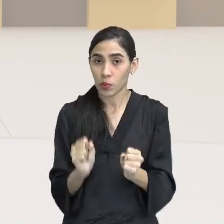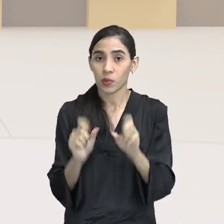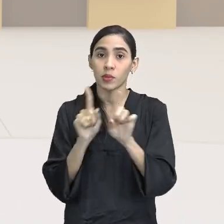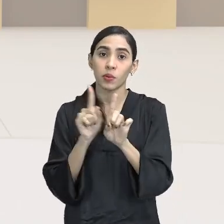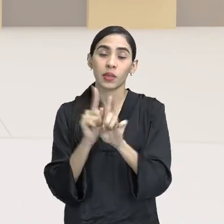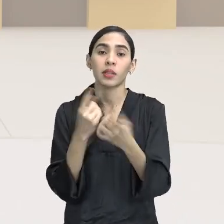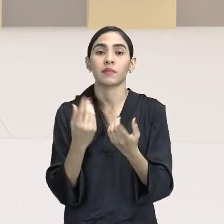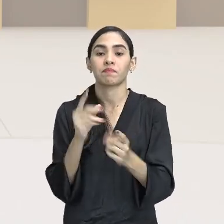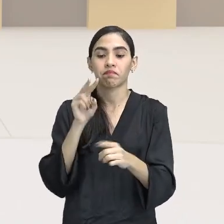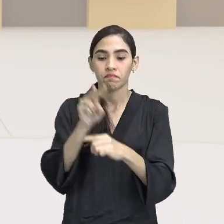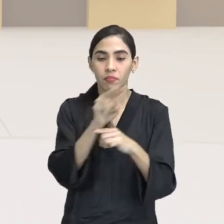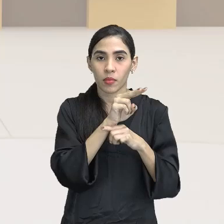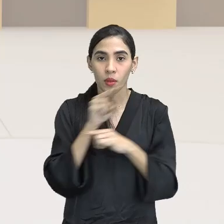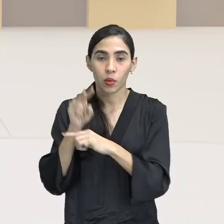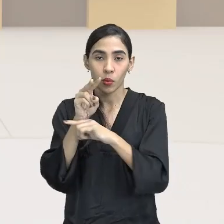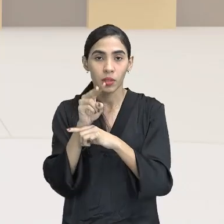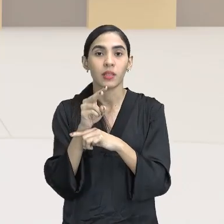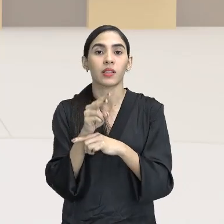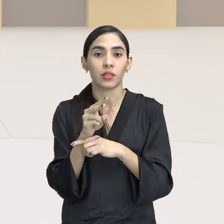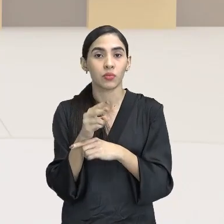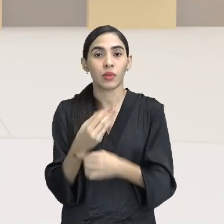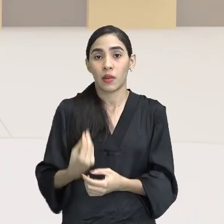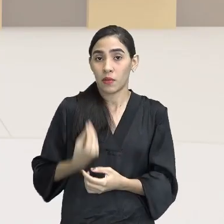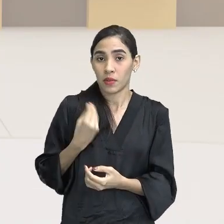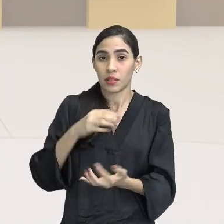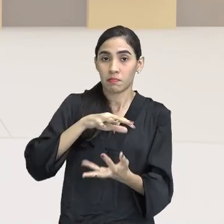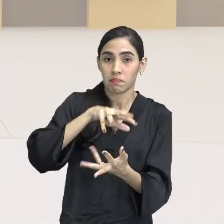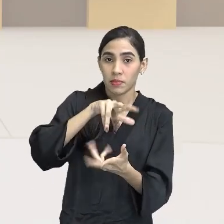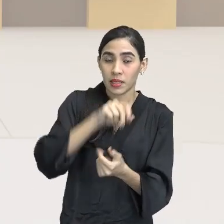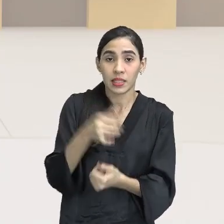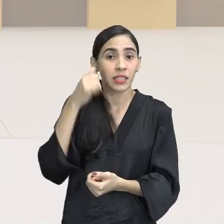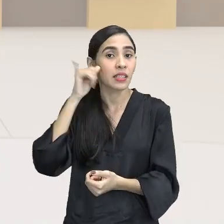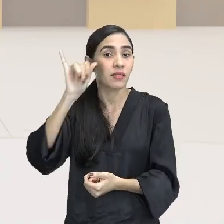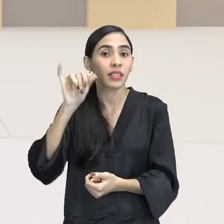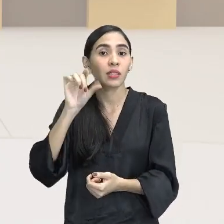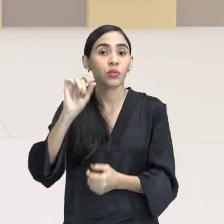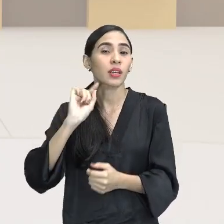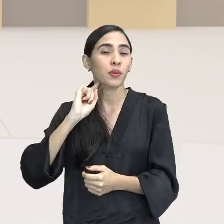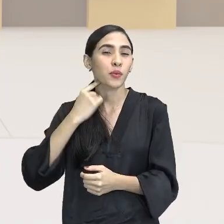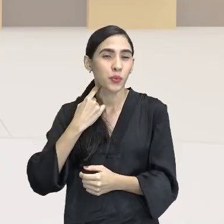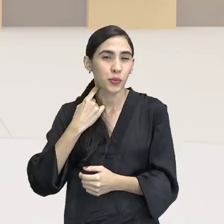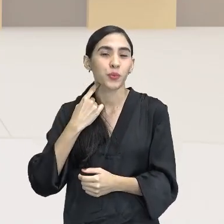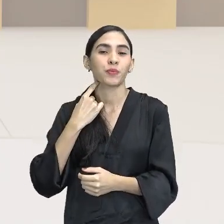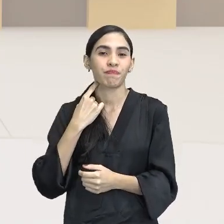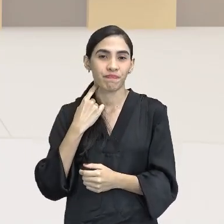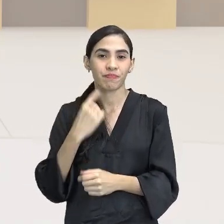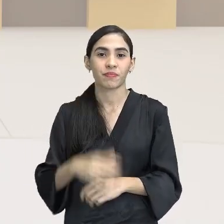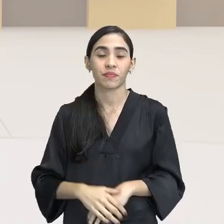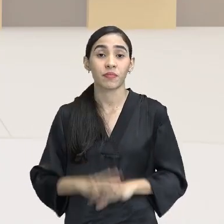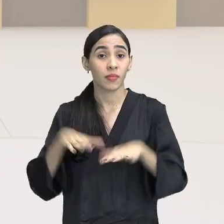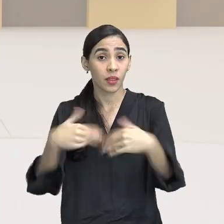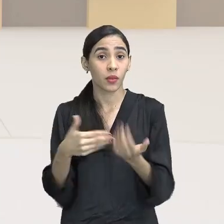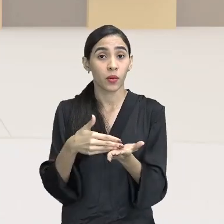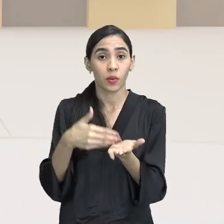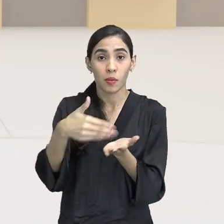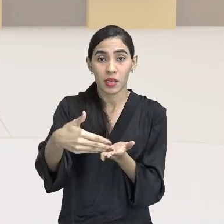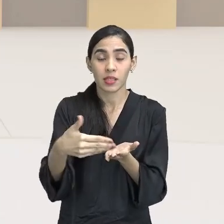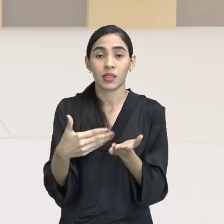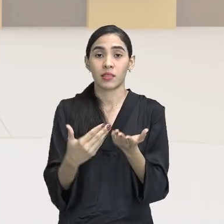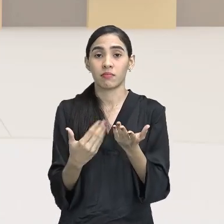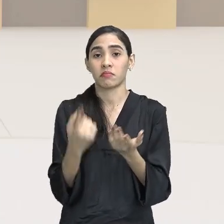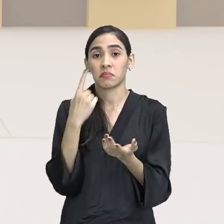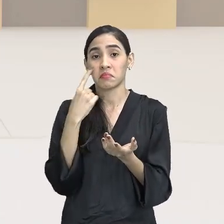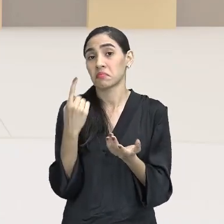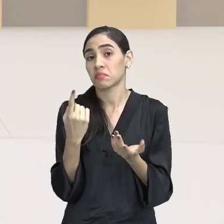aí preservando a vida no nosso planeta e não deixando ele aqui desta forma. Então vamos começar exatamente